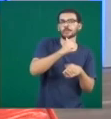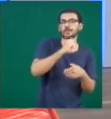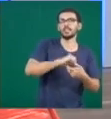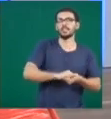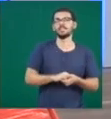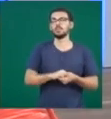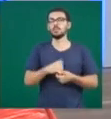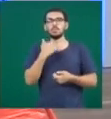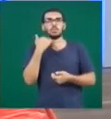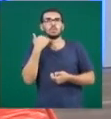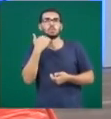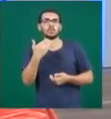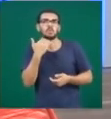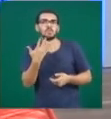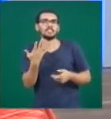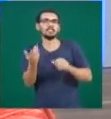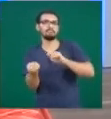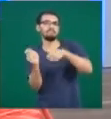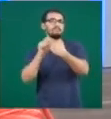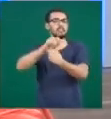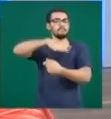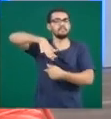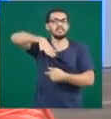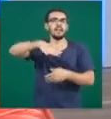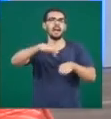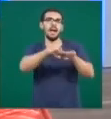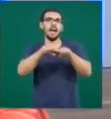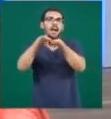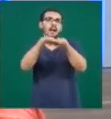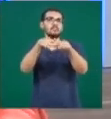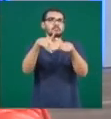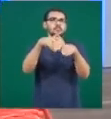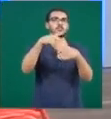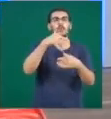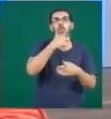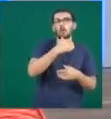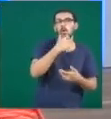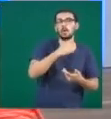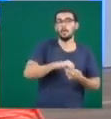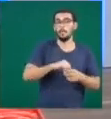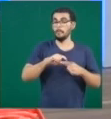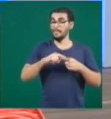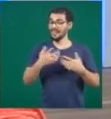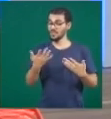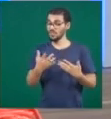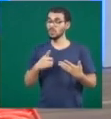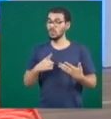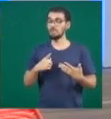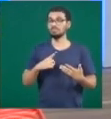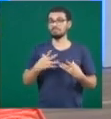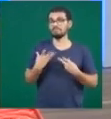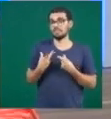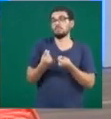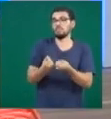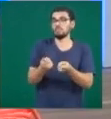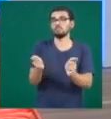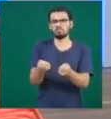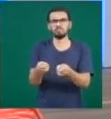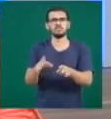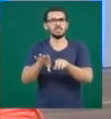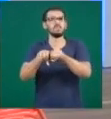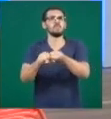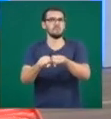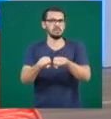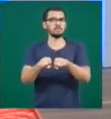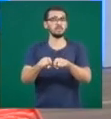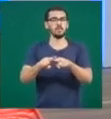de tanto renome, etc. Mas o que tem hoje em dia é que essas mulheres estão tão qualificadas quanto esses homens, e muitas vezes a gente